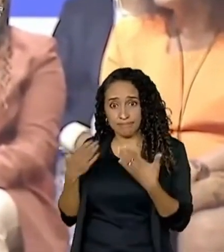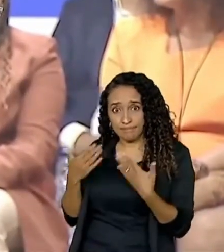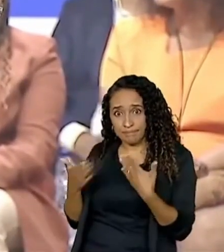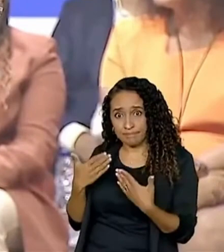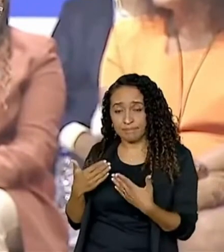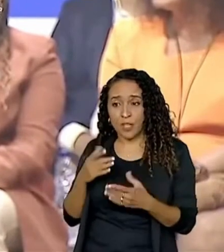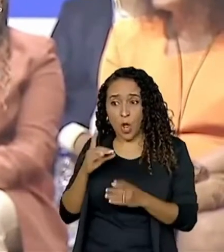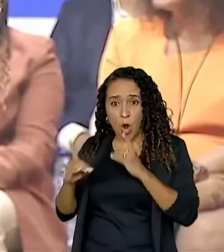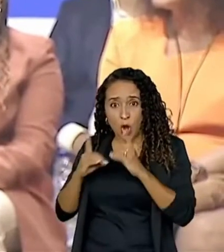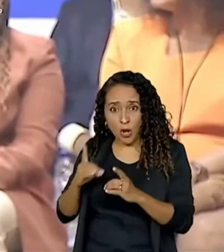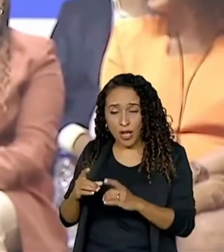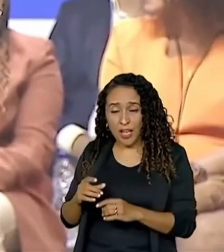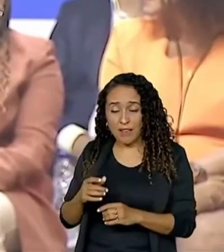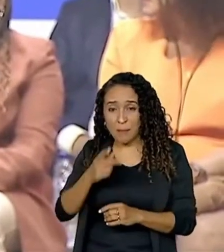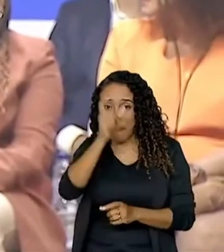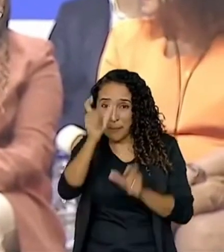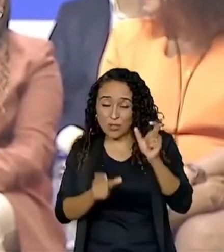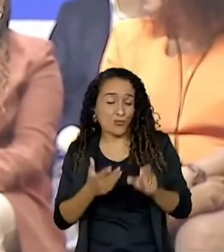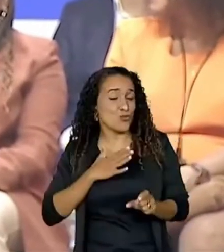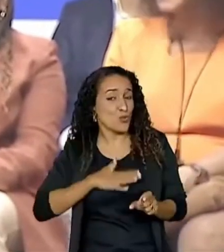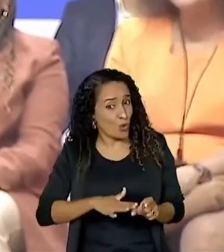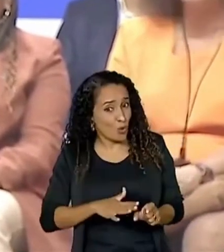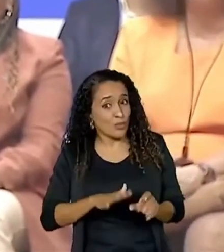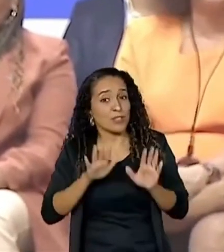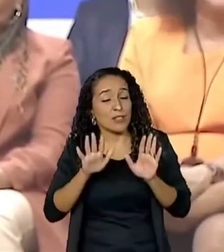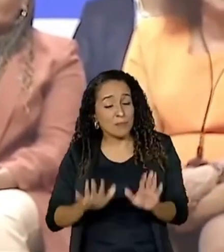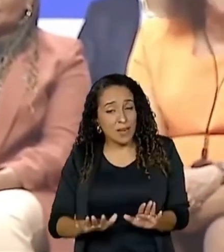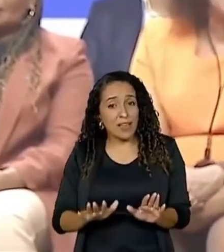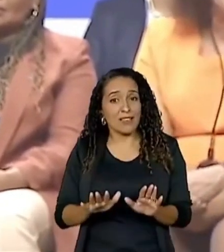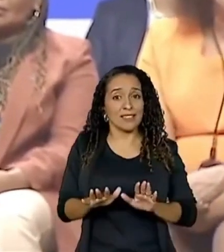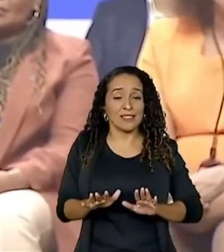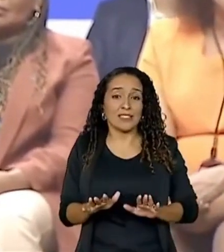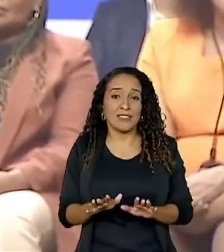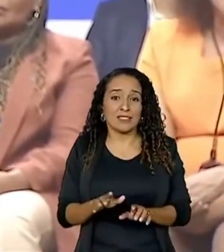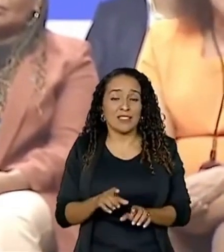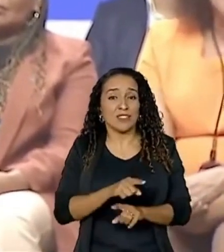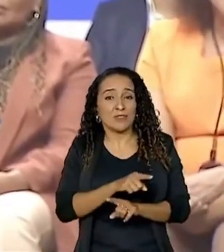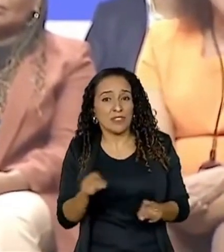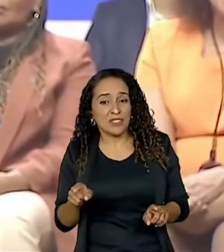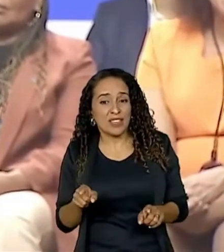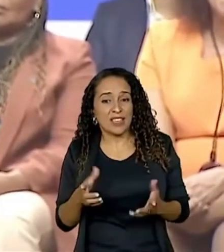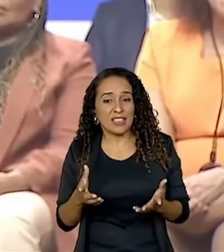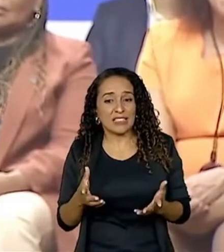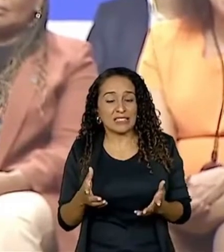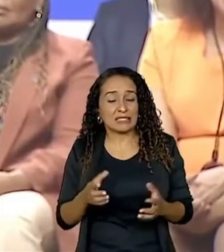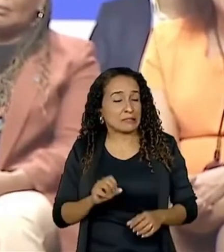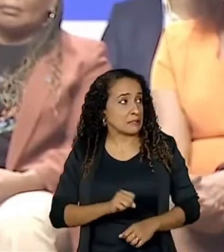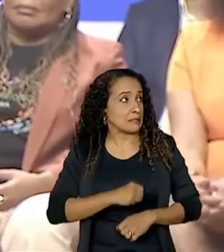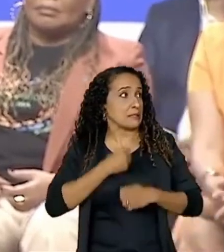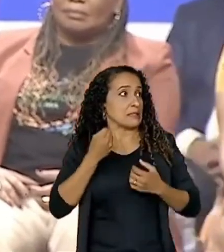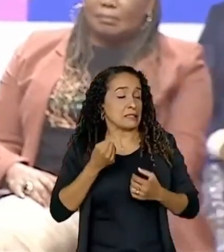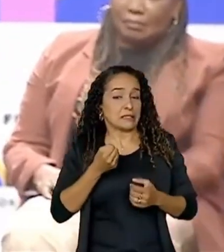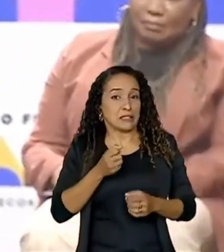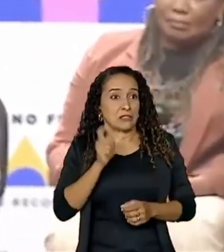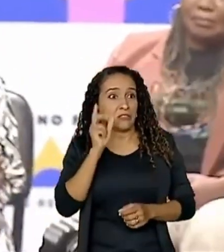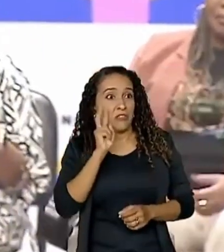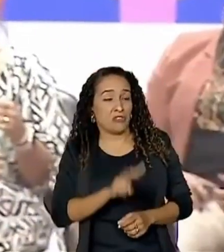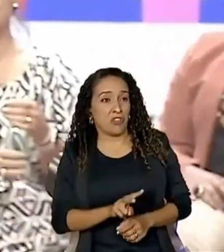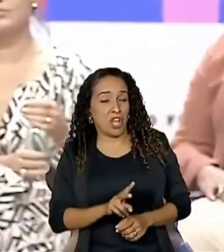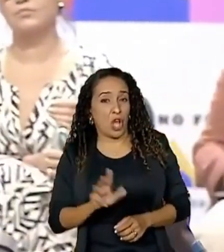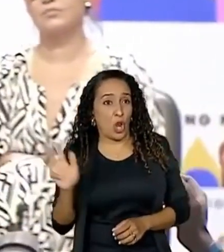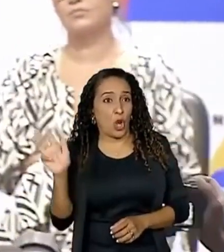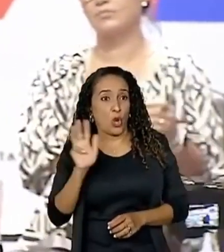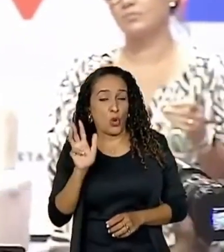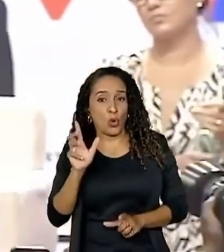com pessoas que vocês não gostam. Com pessoas que vocês ficam até com ojeriza quando vê o Lula